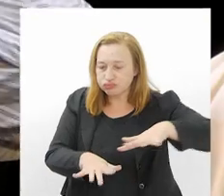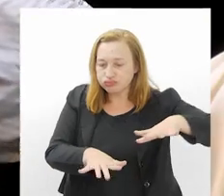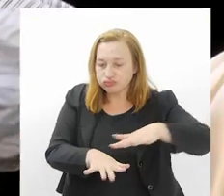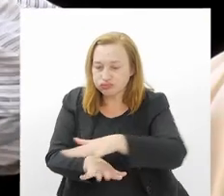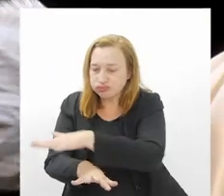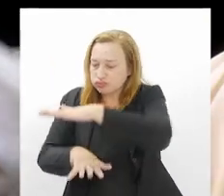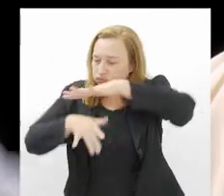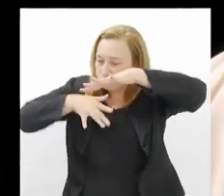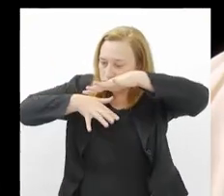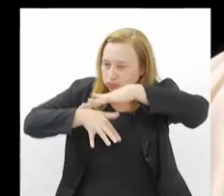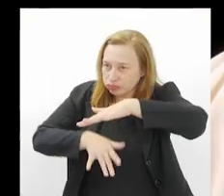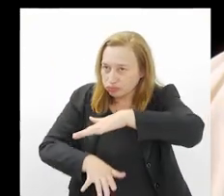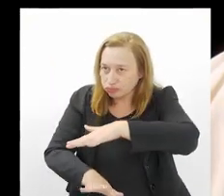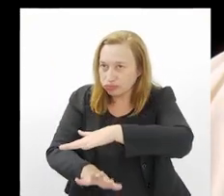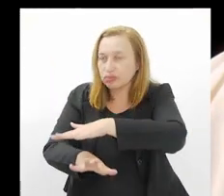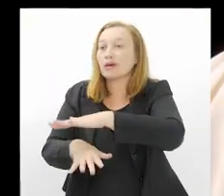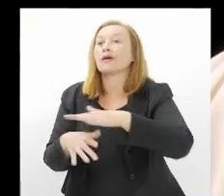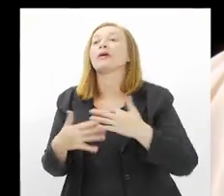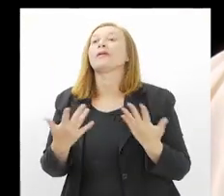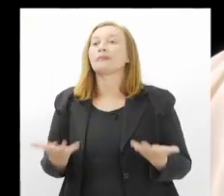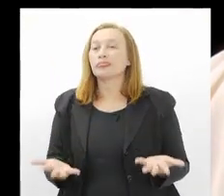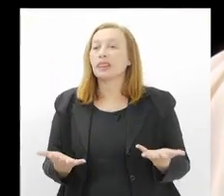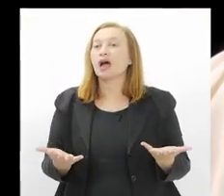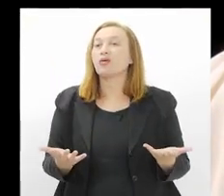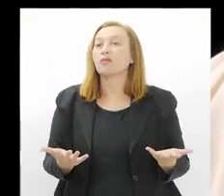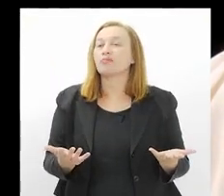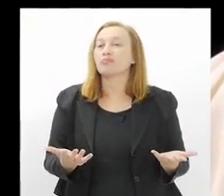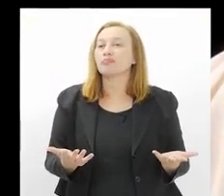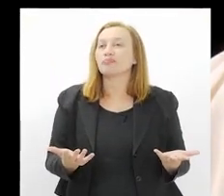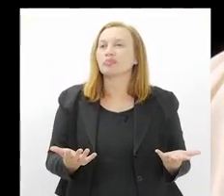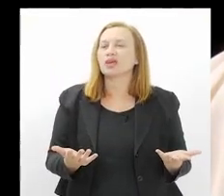esse movimento aqui também vai gerando energia. Mas a gente está muito